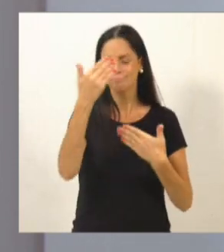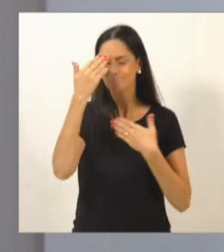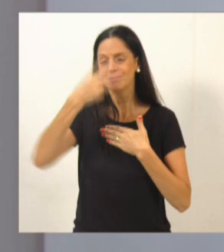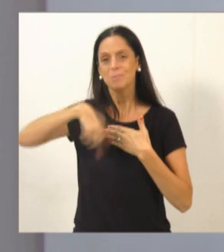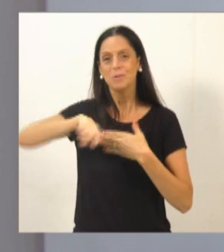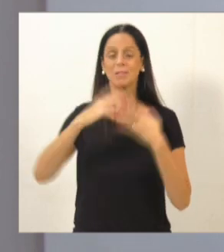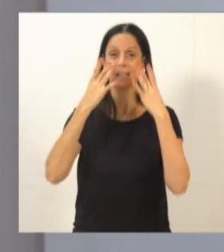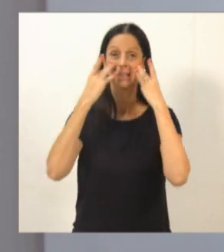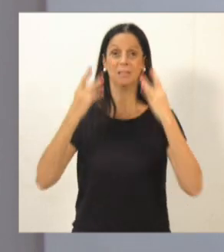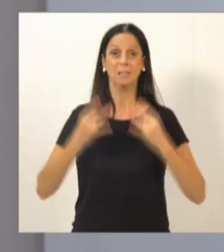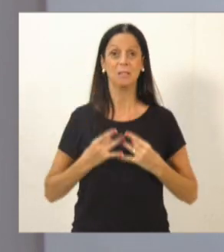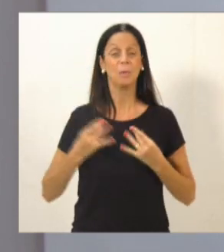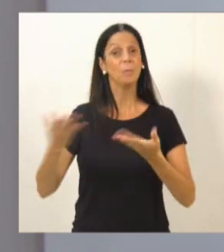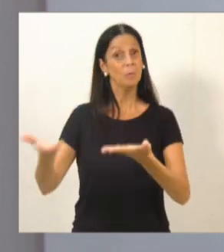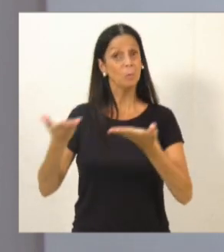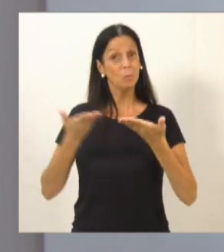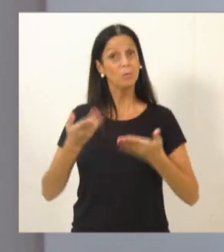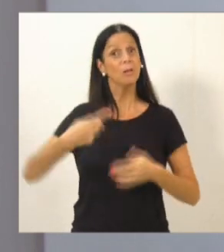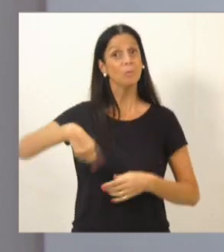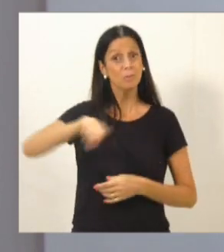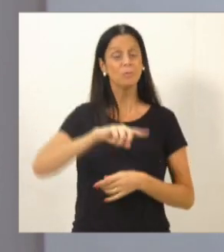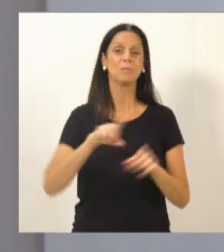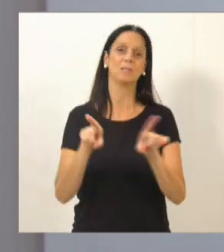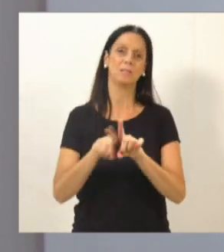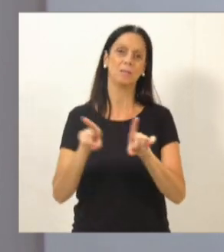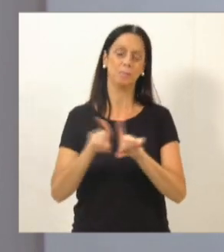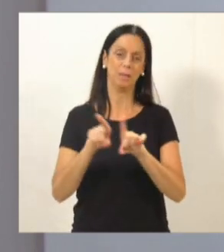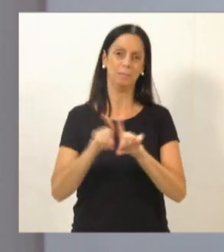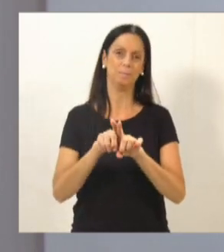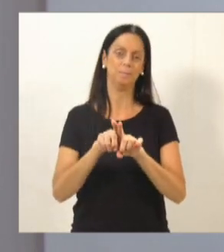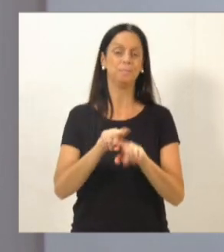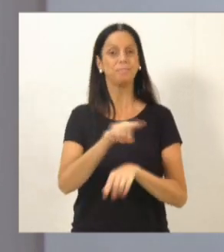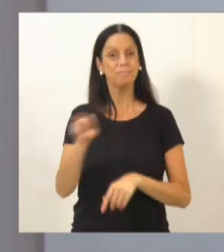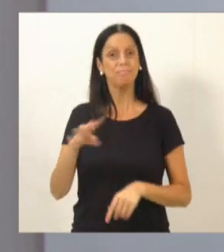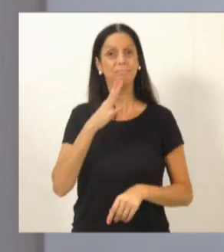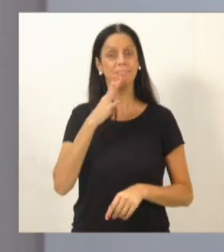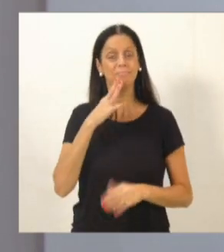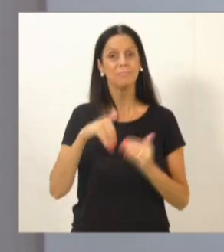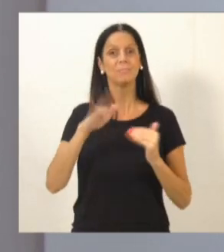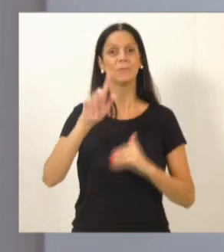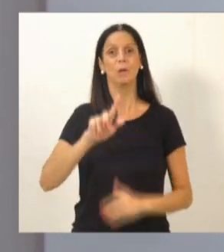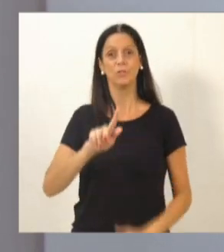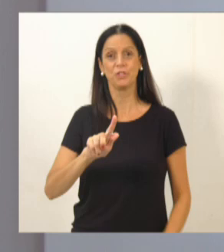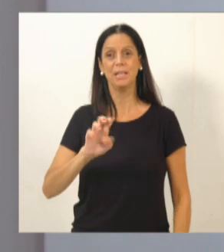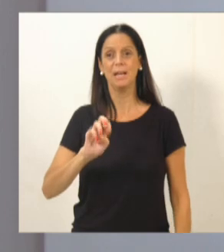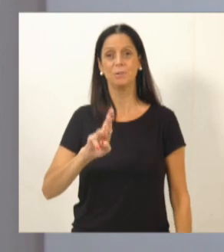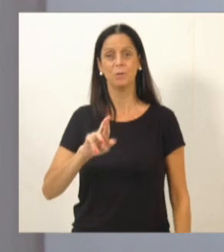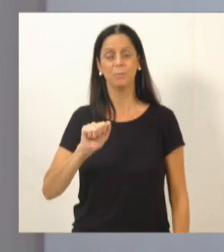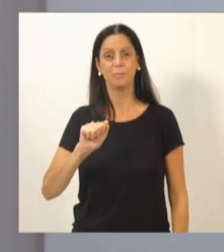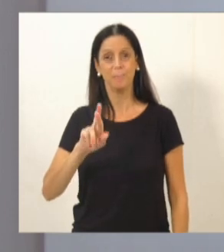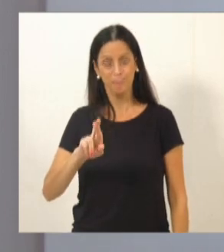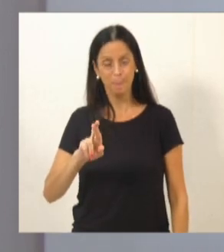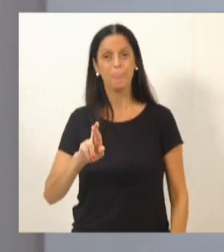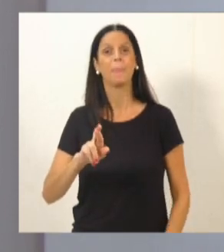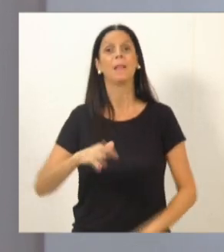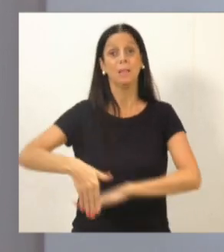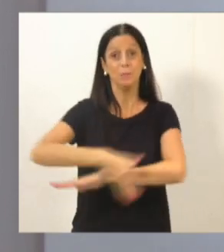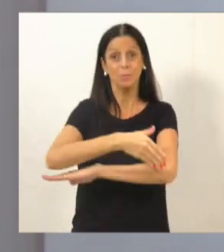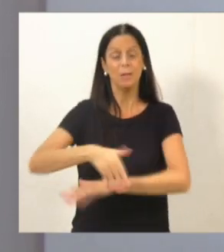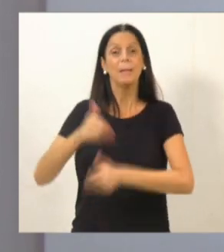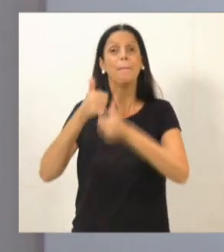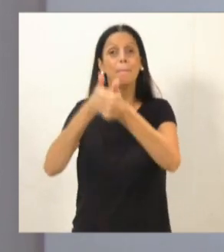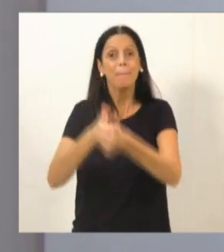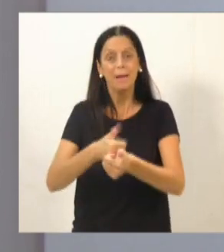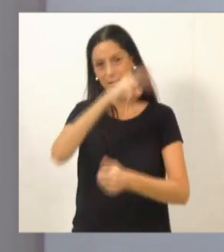e convidá-los para que conheçam melhor a Gerar. Nós temos um endereço ali perto da prefeitura,